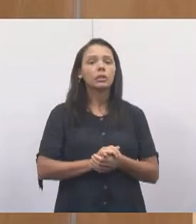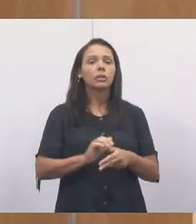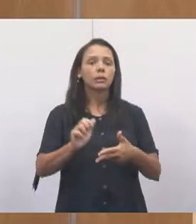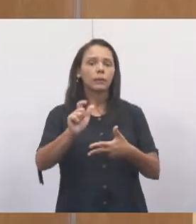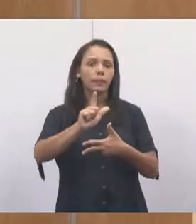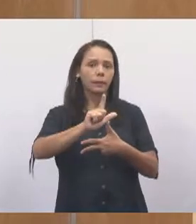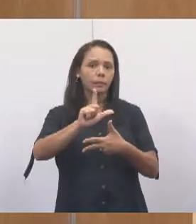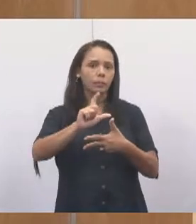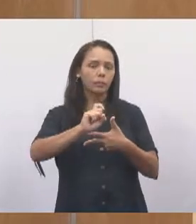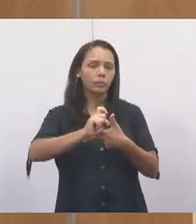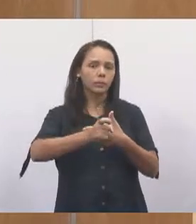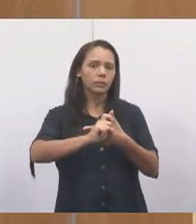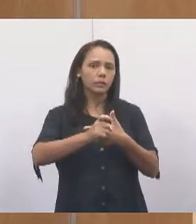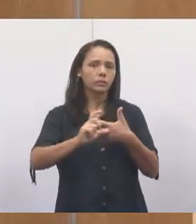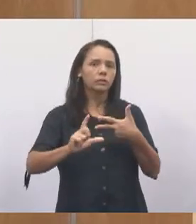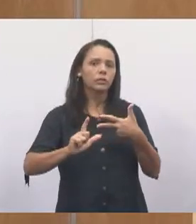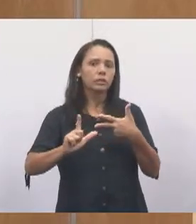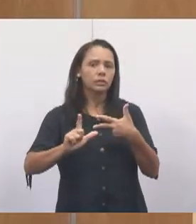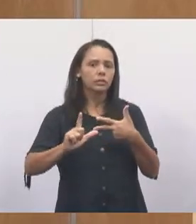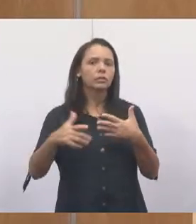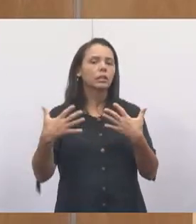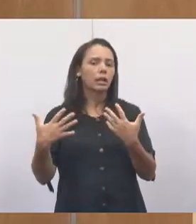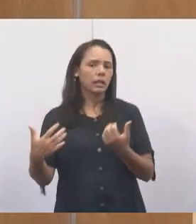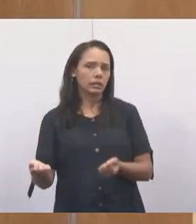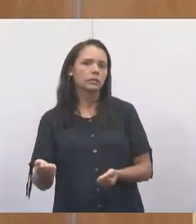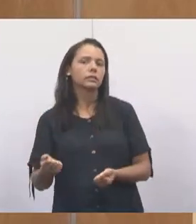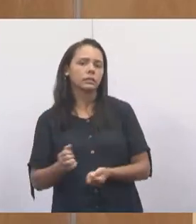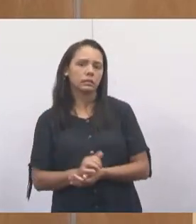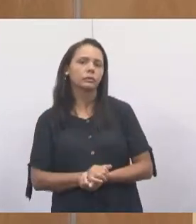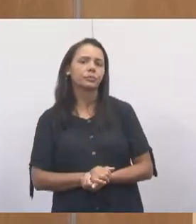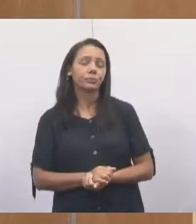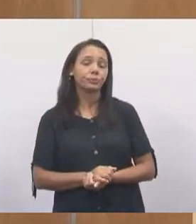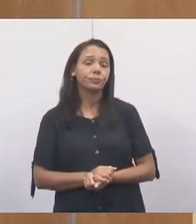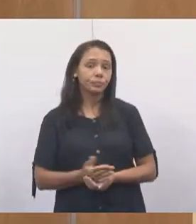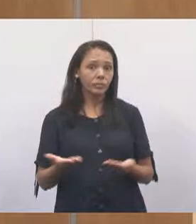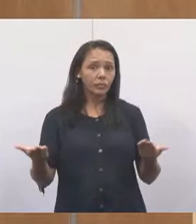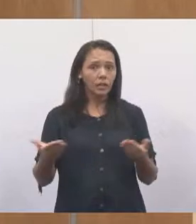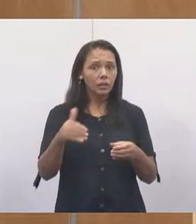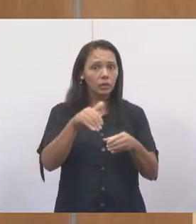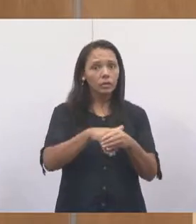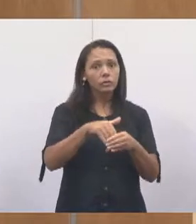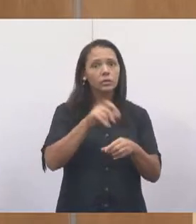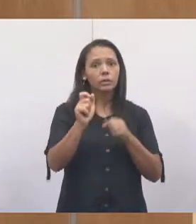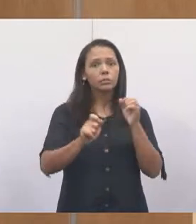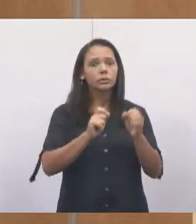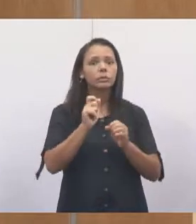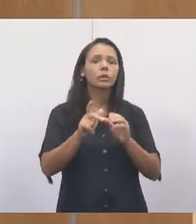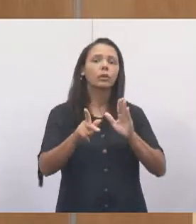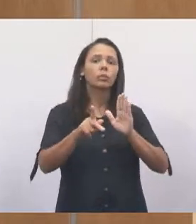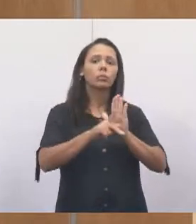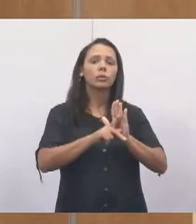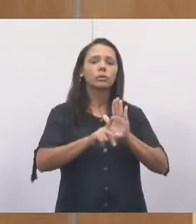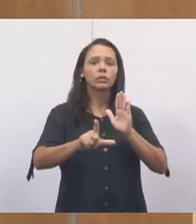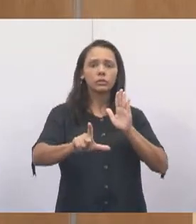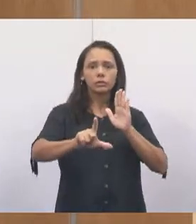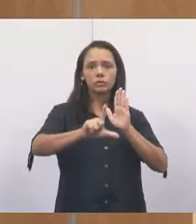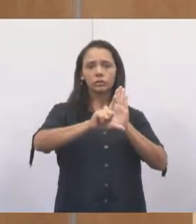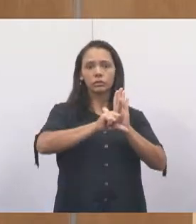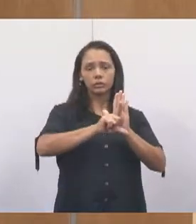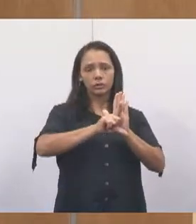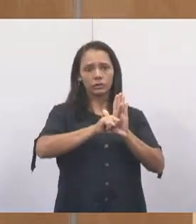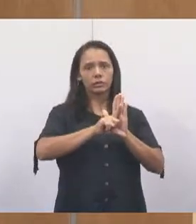e Legislativo da nossa cidade. Mas agora o que estamos votando aqui é apenas um projeto de lei que,